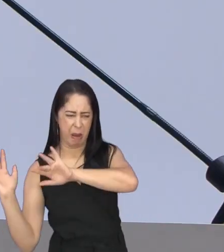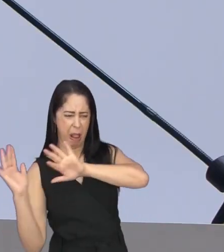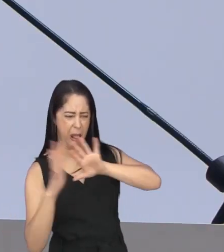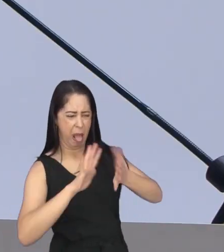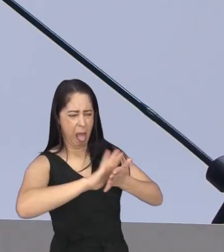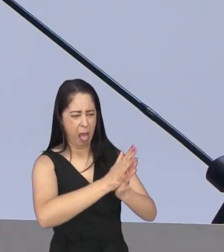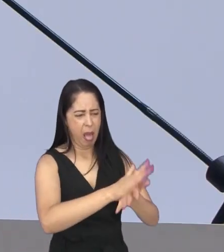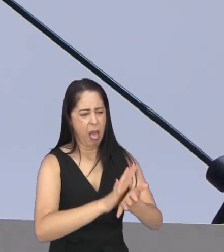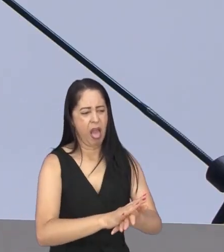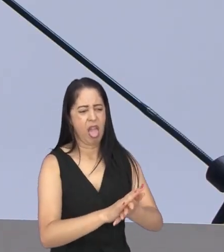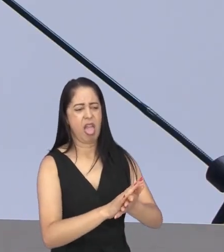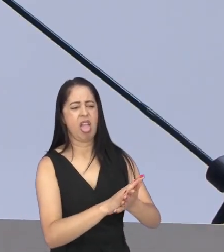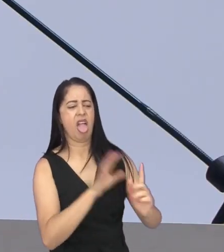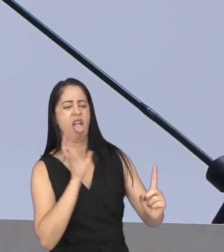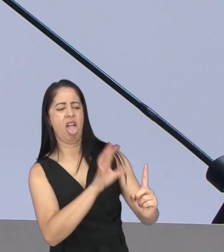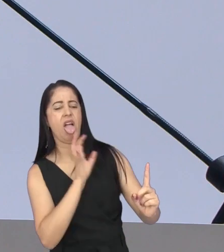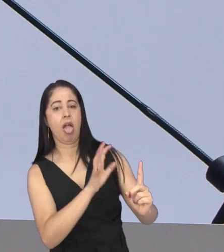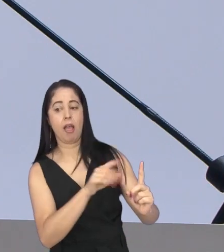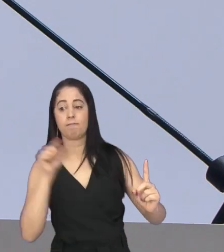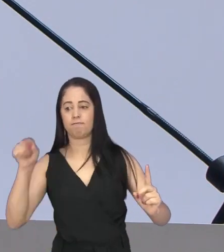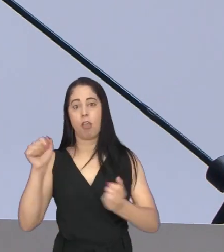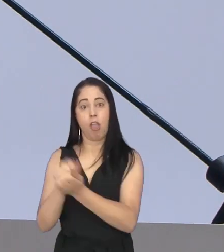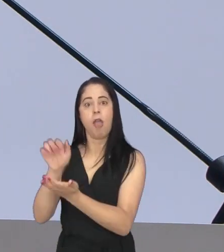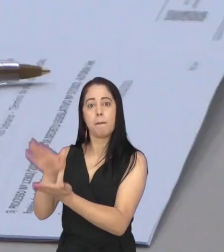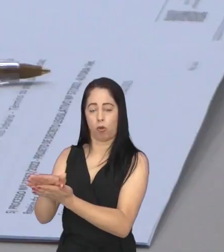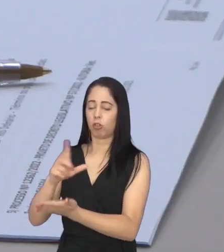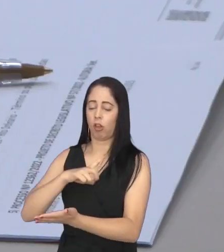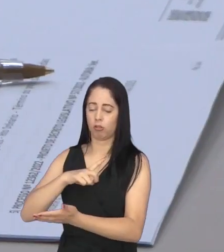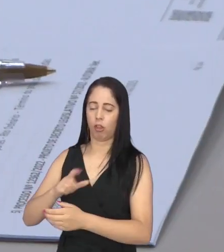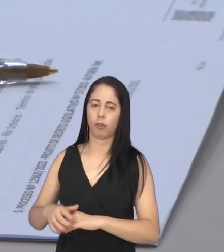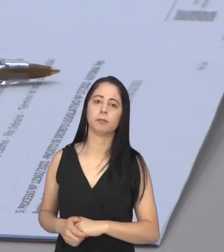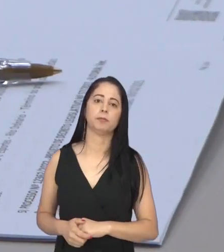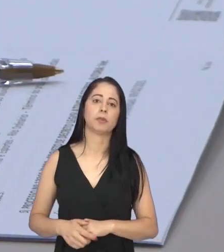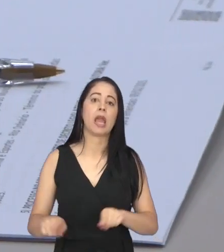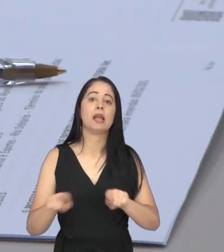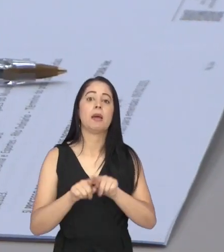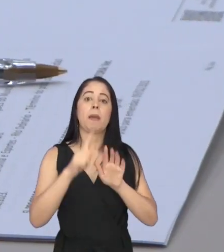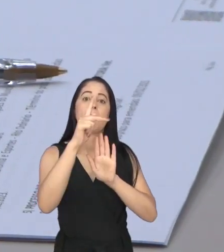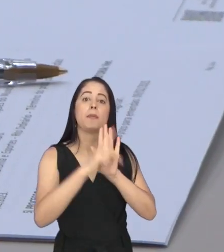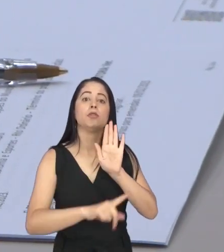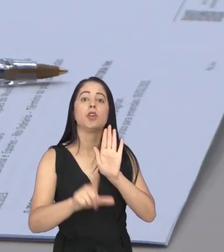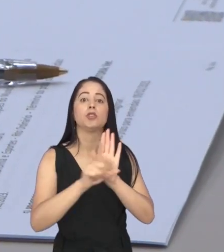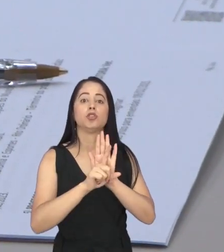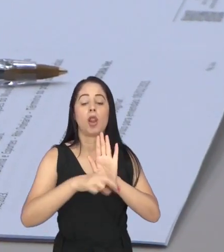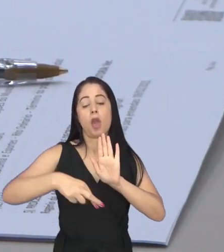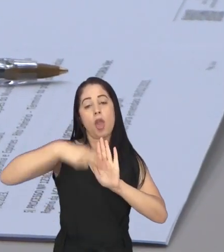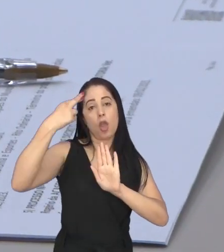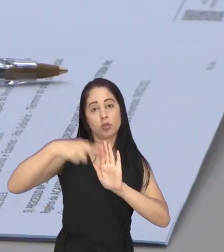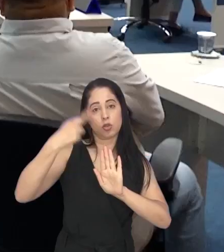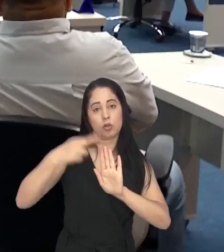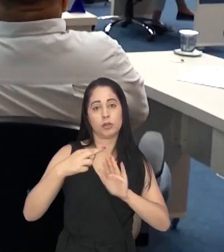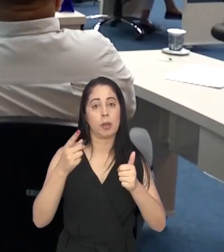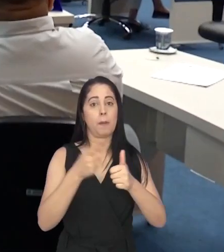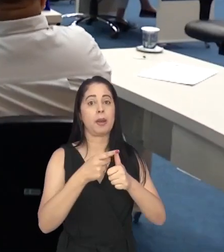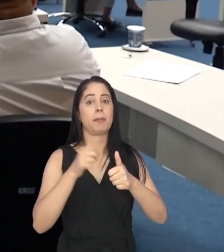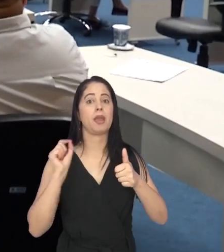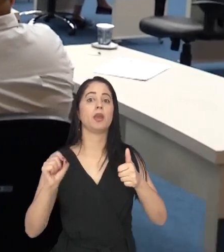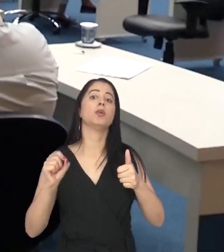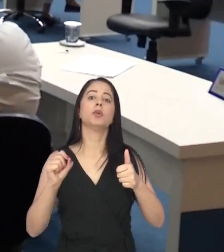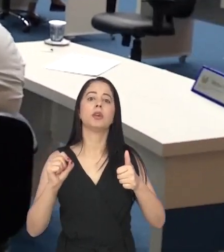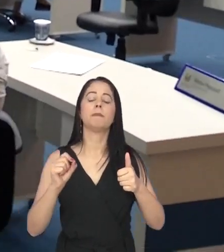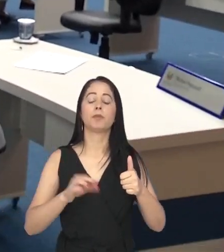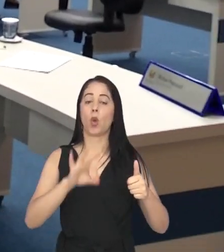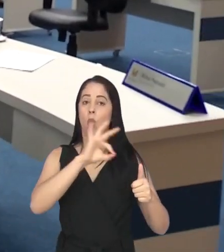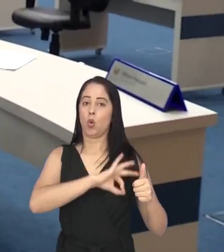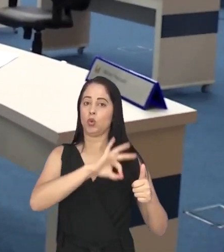invadir, ocupar ou perturbar culto religioso. Também foram aprovados 2 projetos de resolução. O primeiro